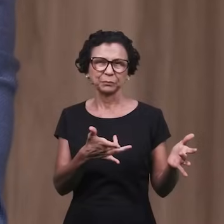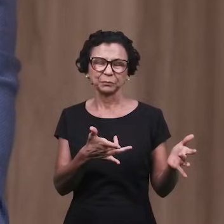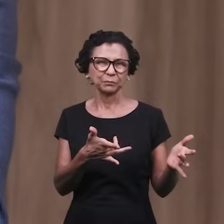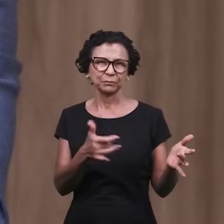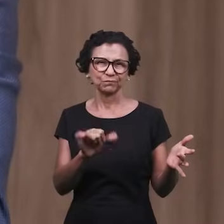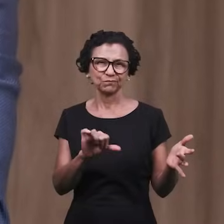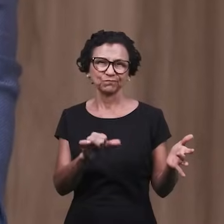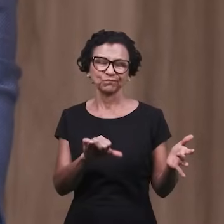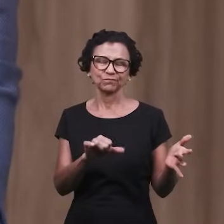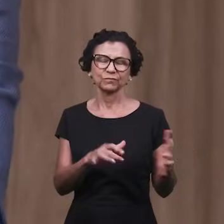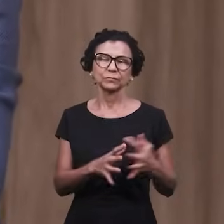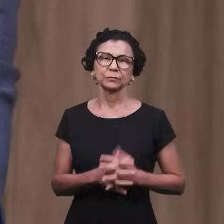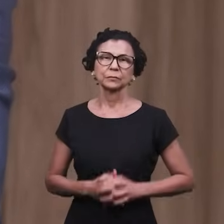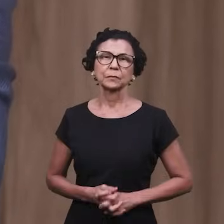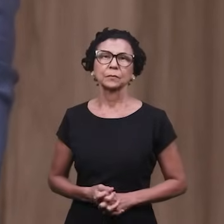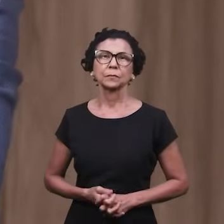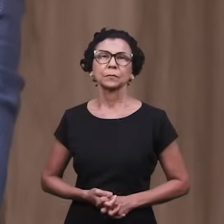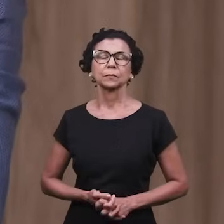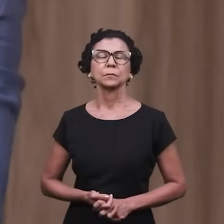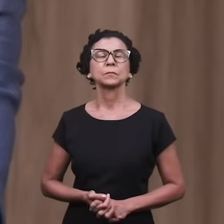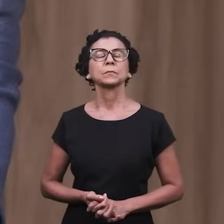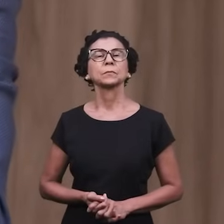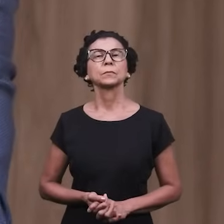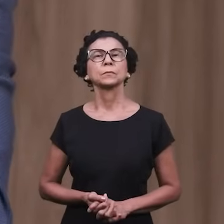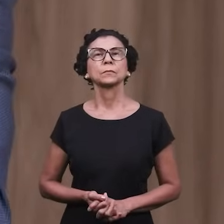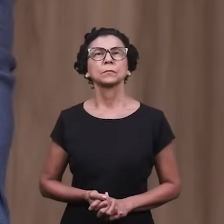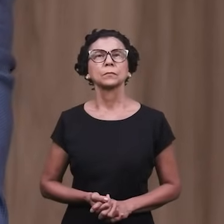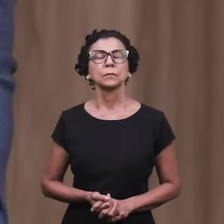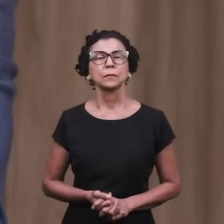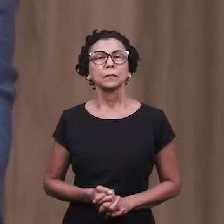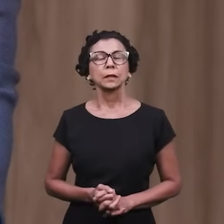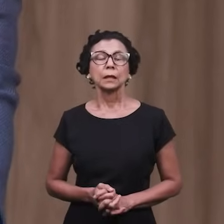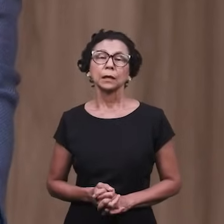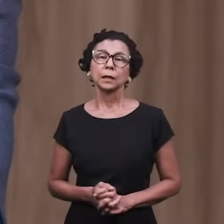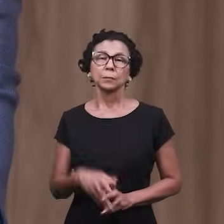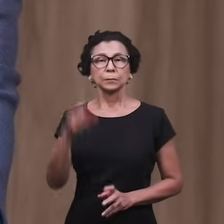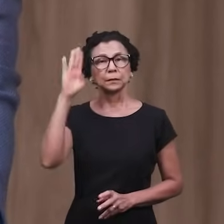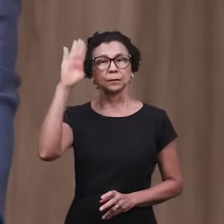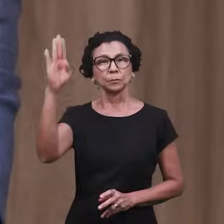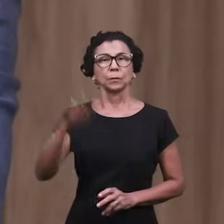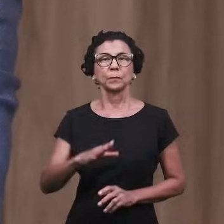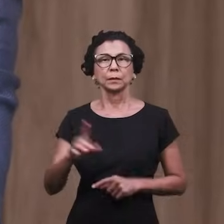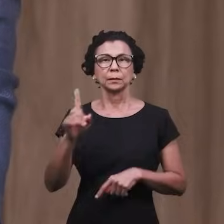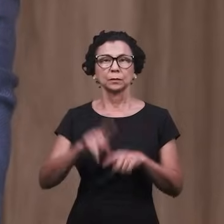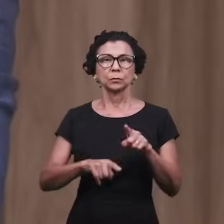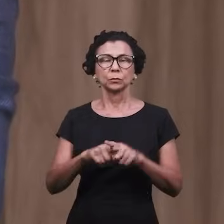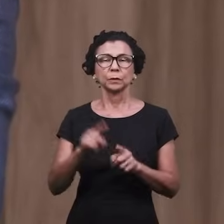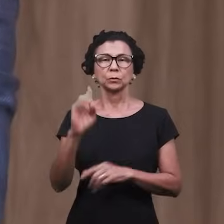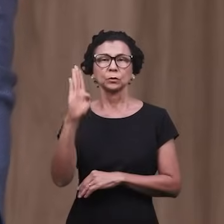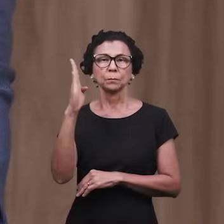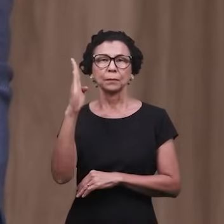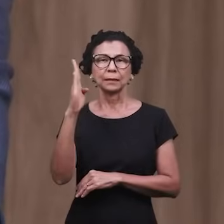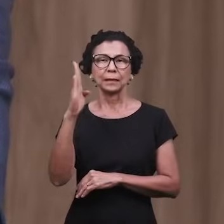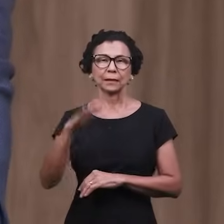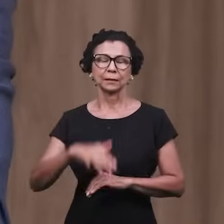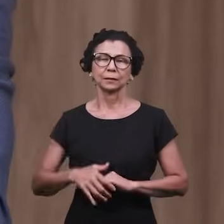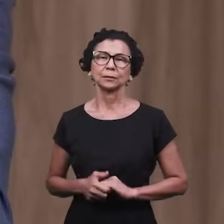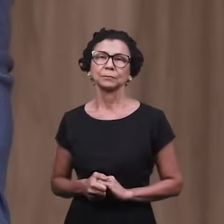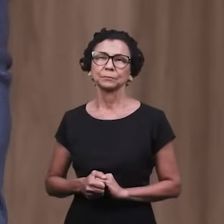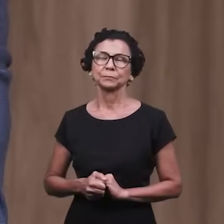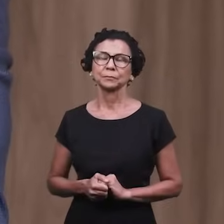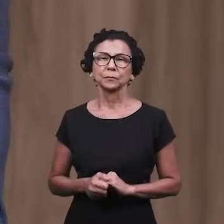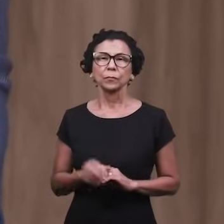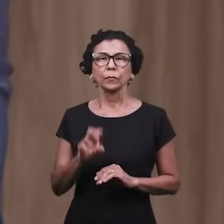Então, assim, o instrumento, falando dos instrumentos de madeira, eles precisam, assim, inimigo, número 1,